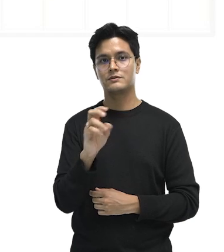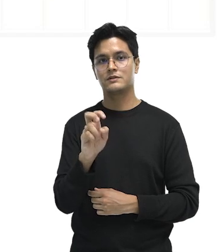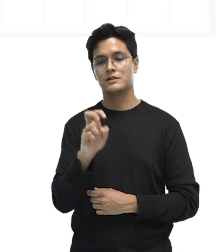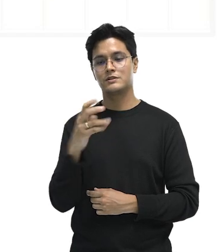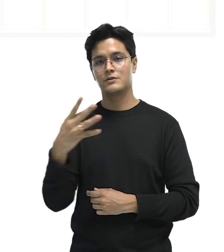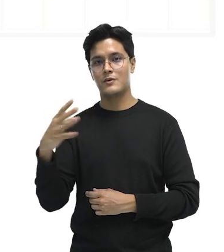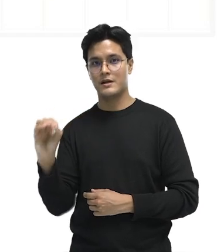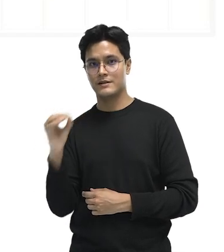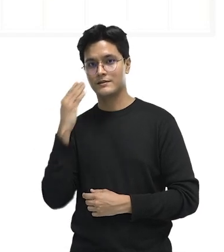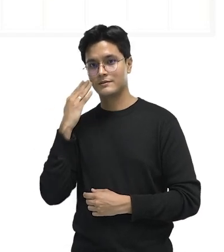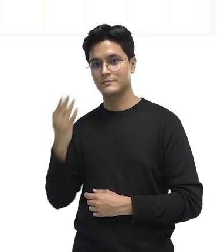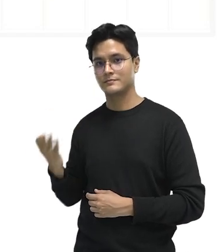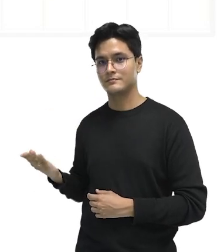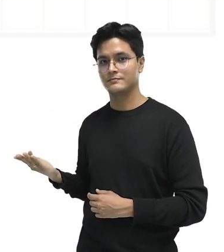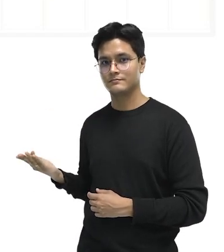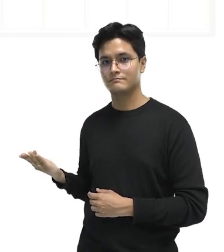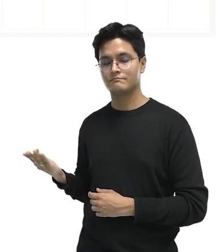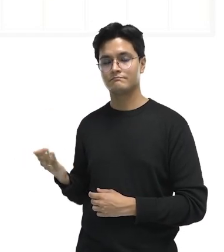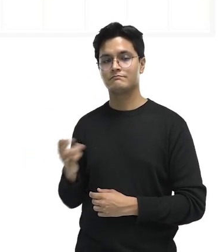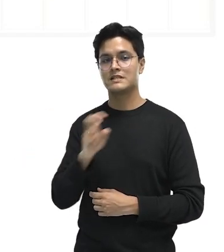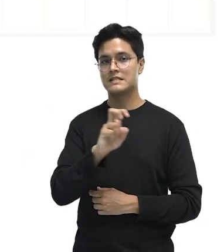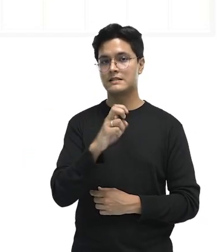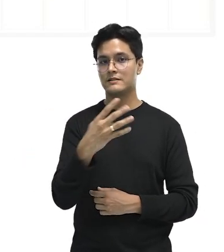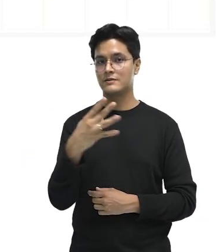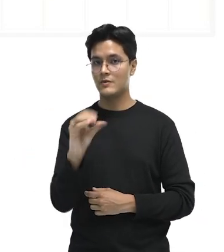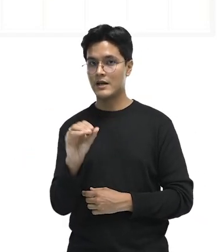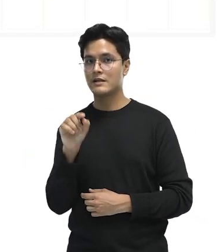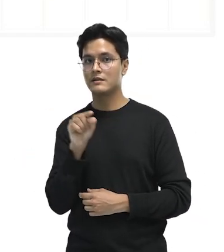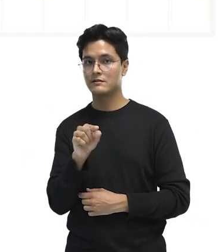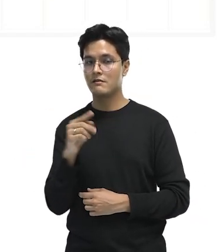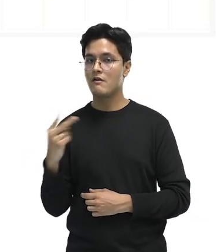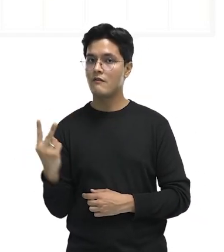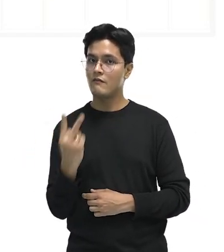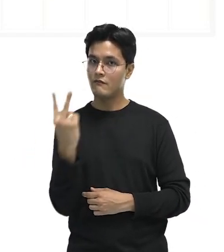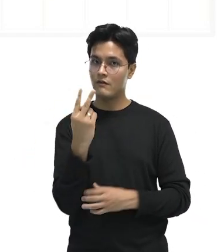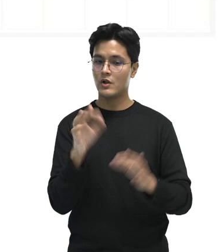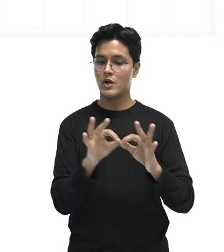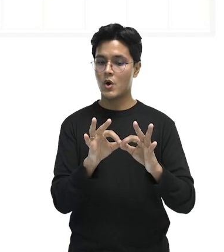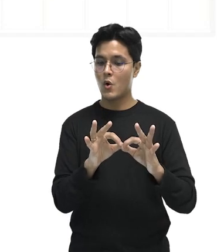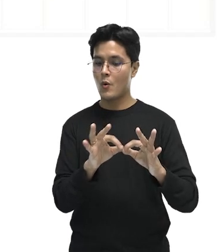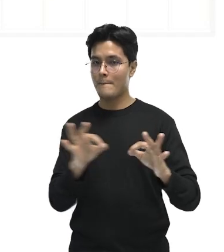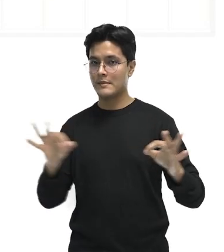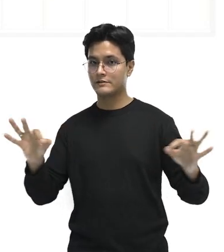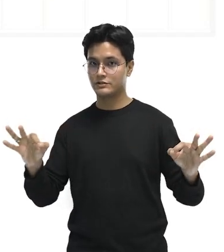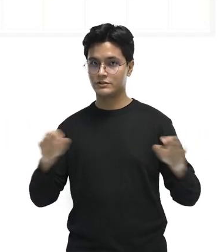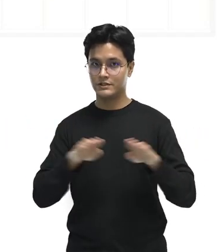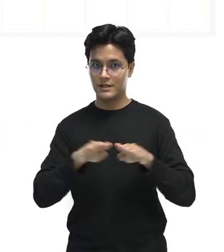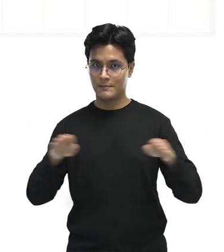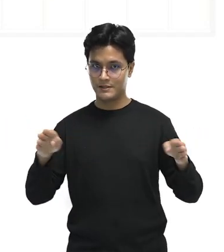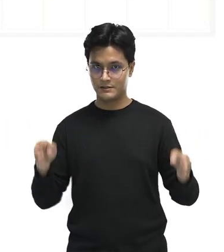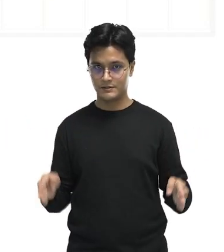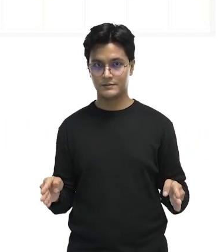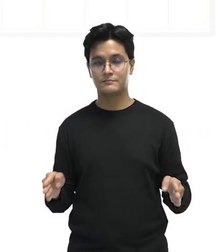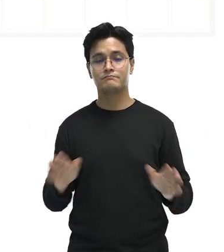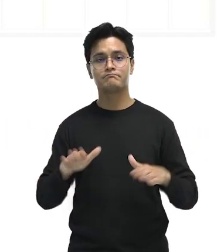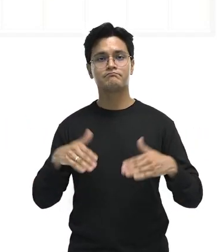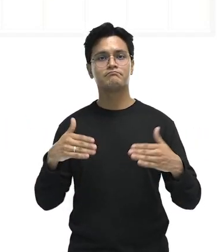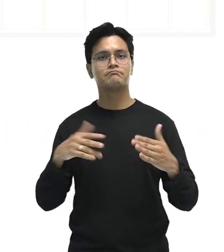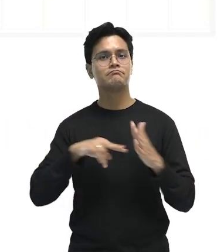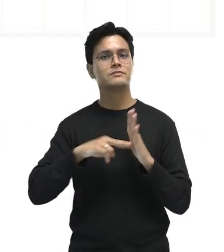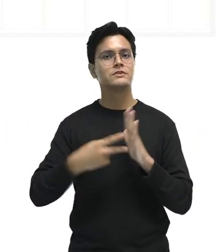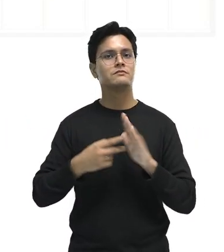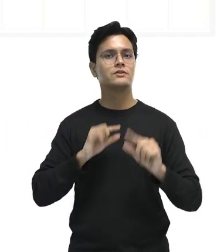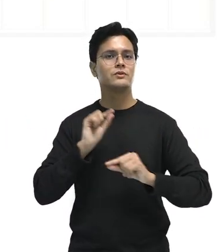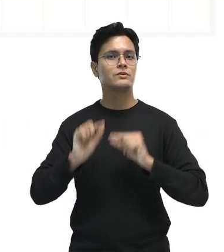Beleza? Então, 540 é o valor do comprimento da mesa. Ou seja,